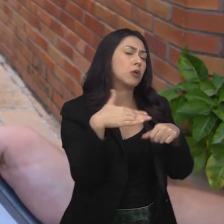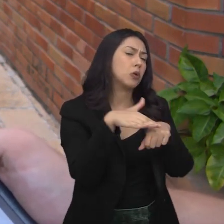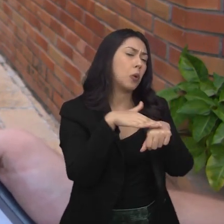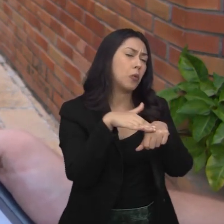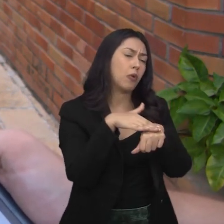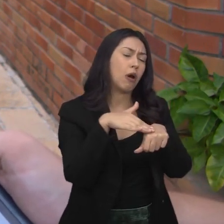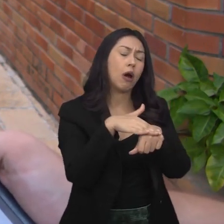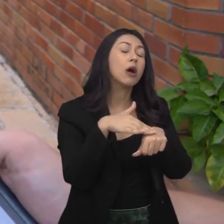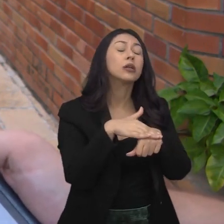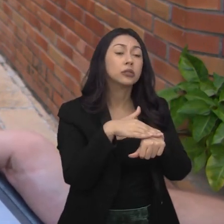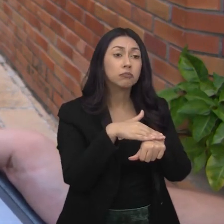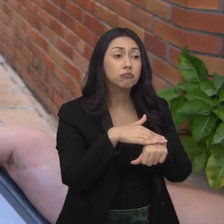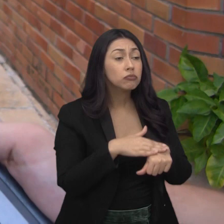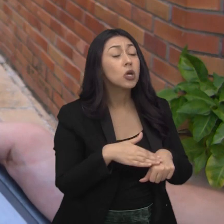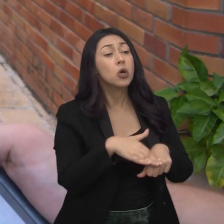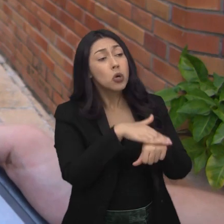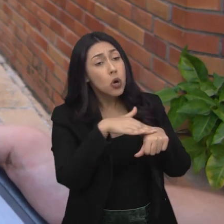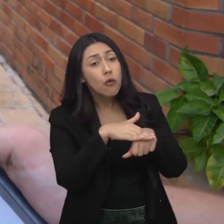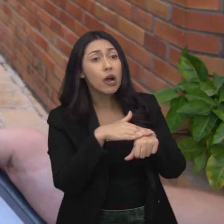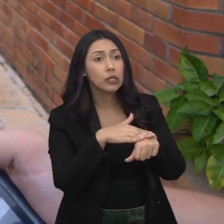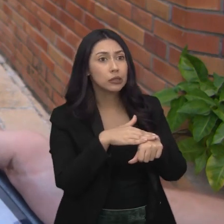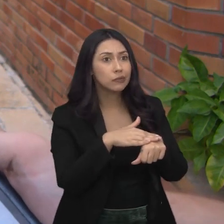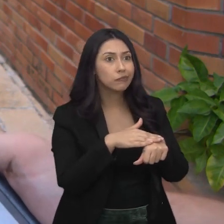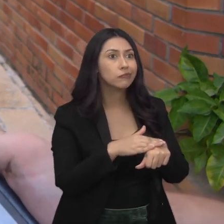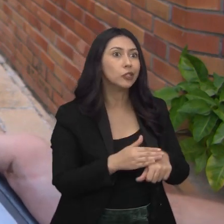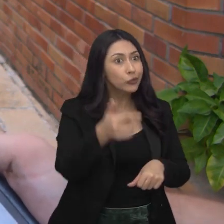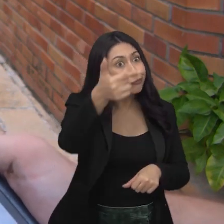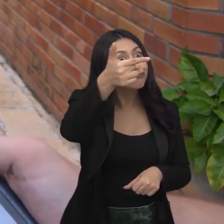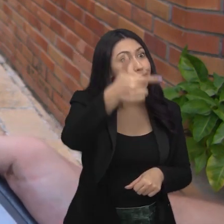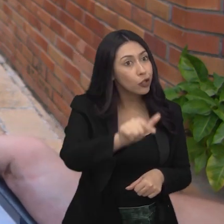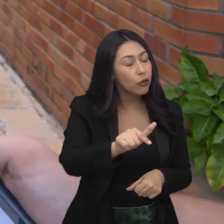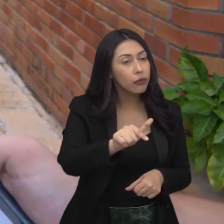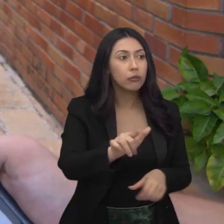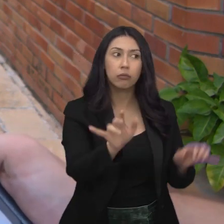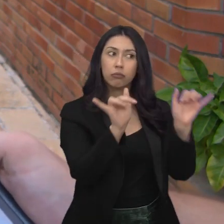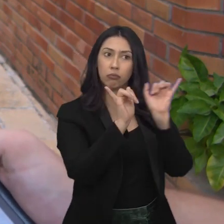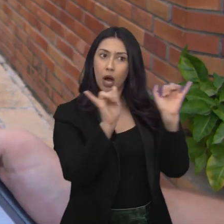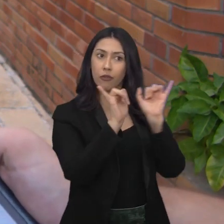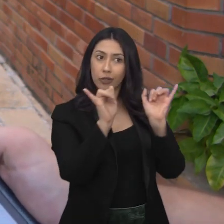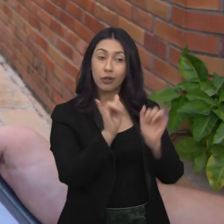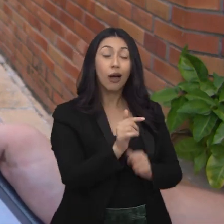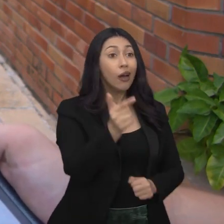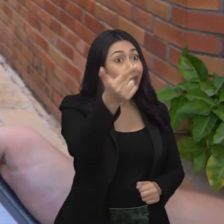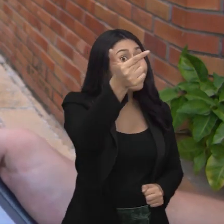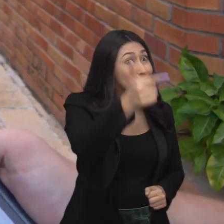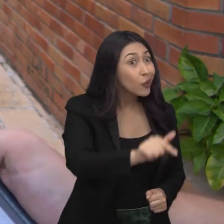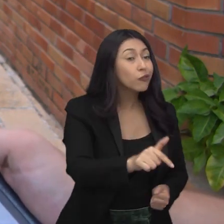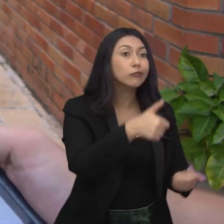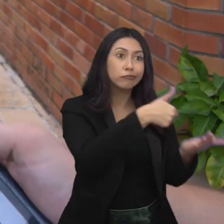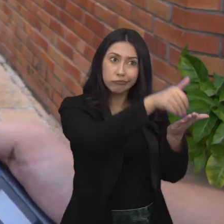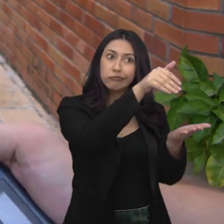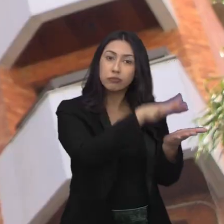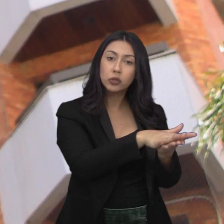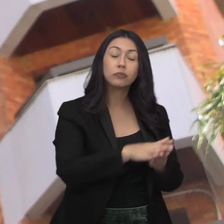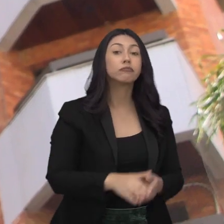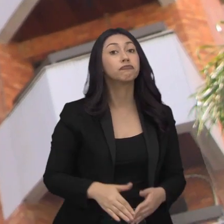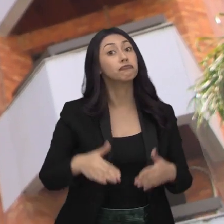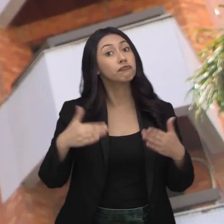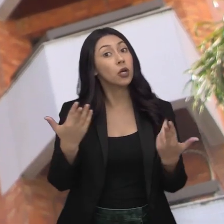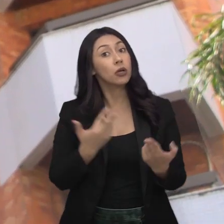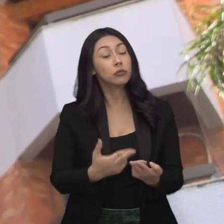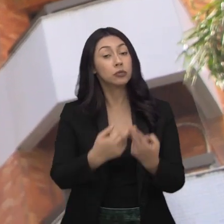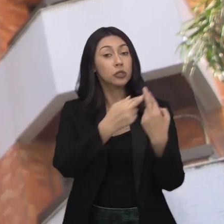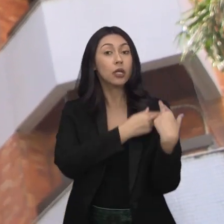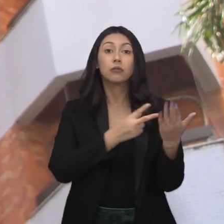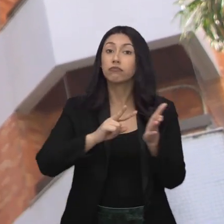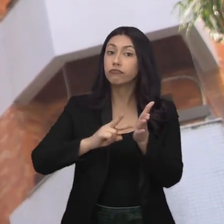Numa conversa primeiro, se aquilo repetir uma advertência e se continuar, aí vem a multa. E aí entra